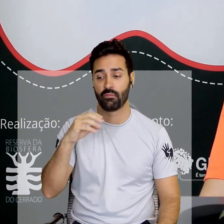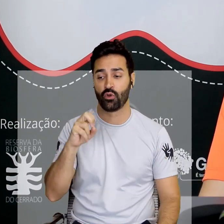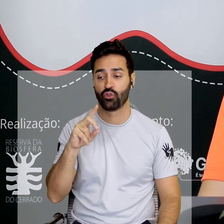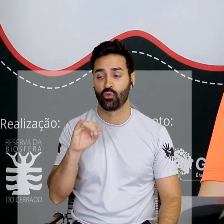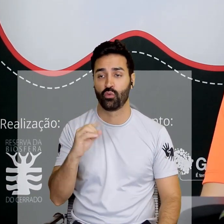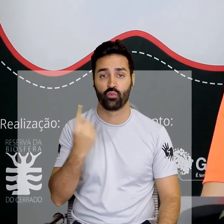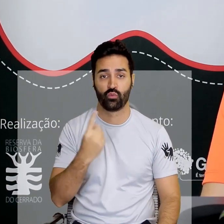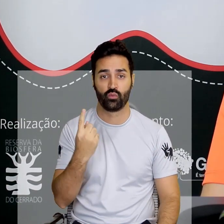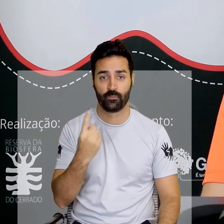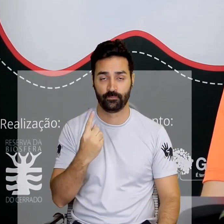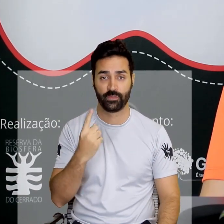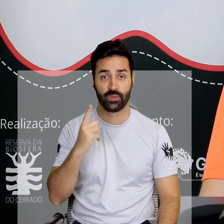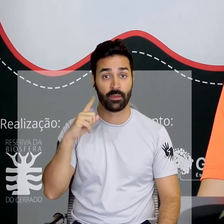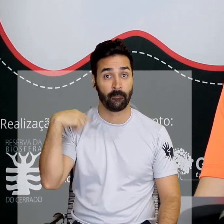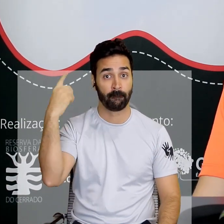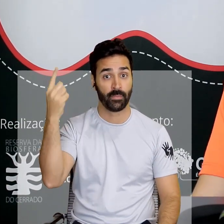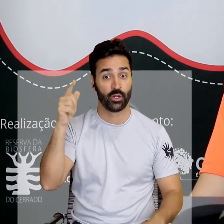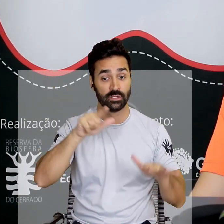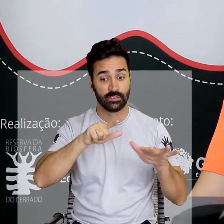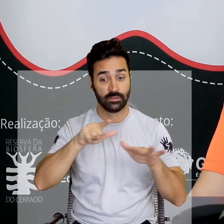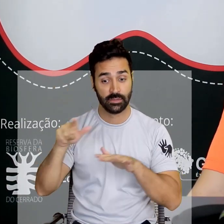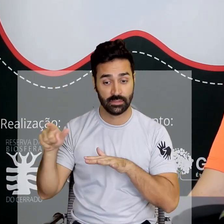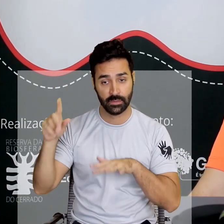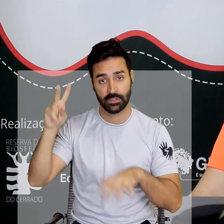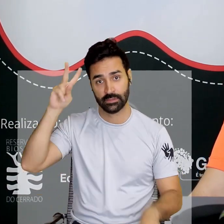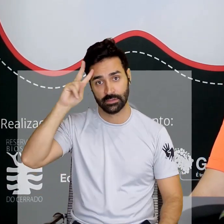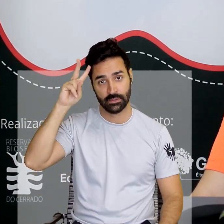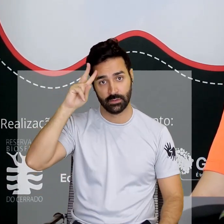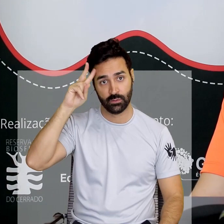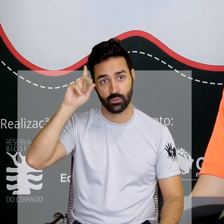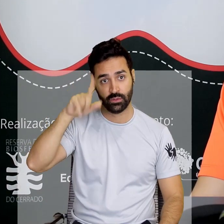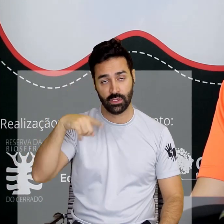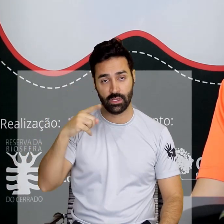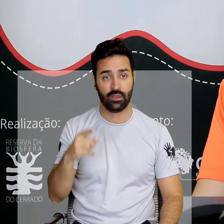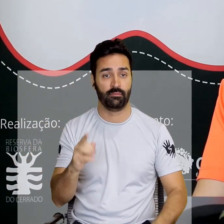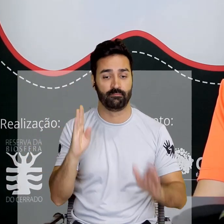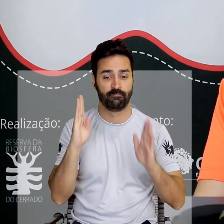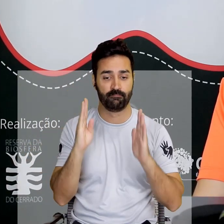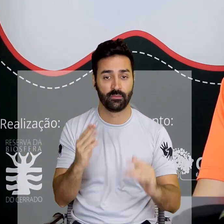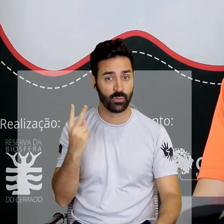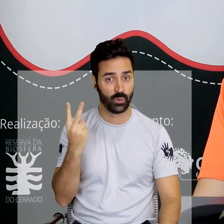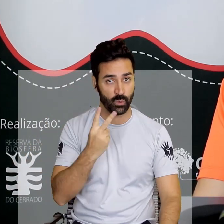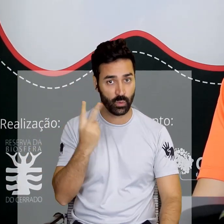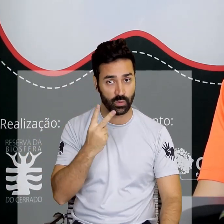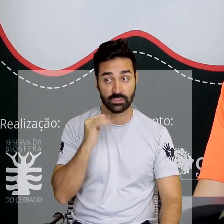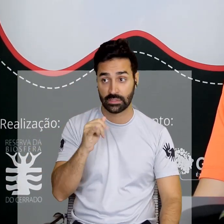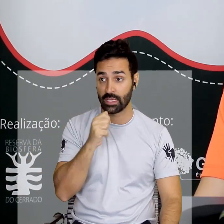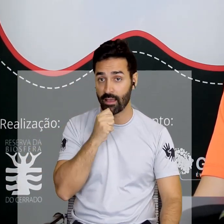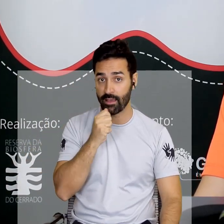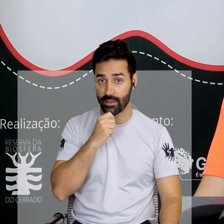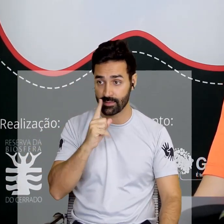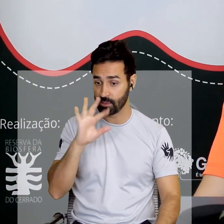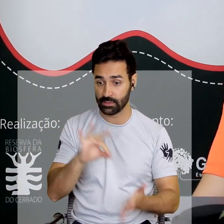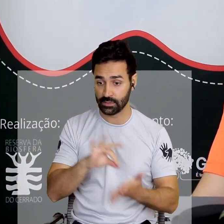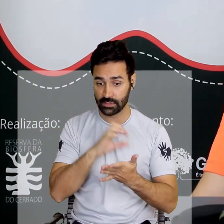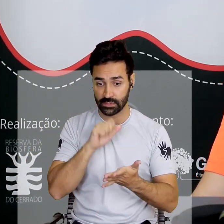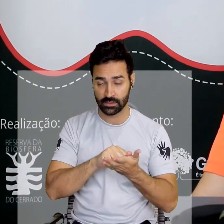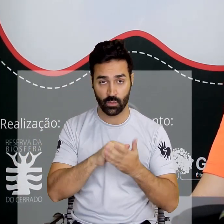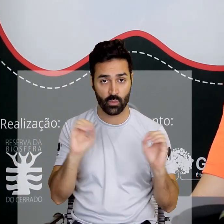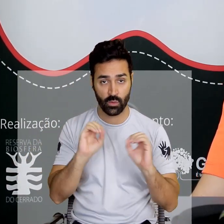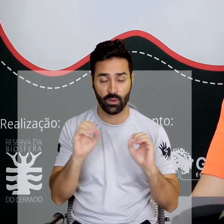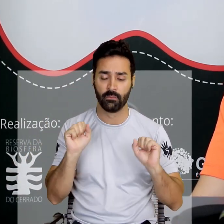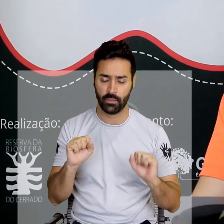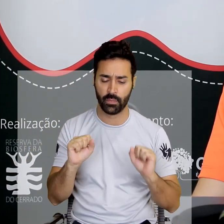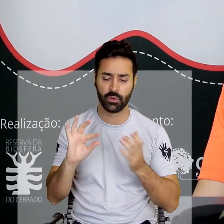1. Semana que vem a gente começa na segunda-feira o módulo 2. Então, quem não se inscreveu, se inscreva,